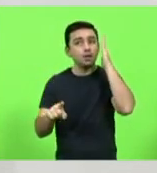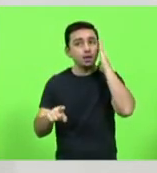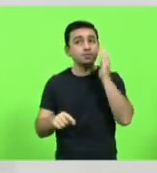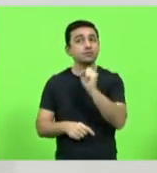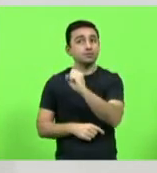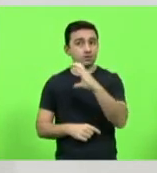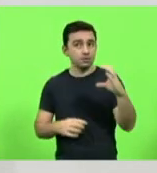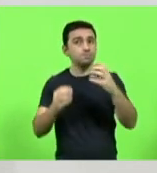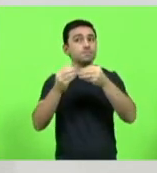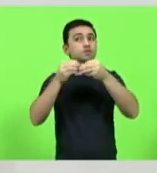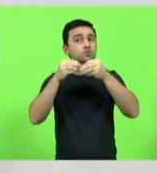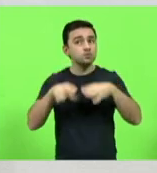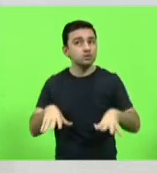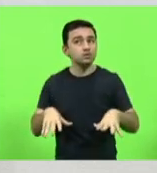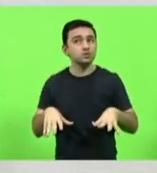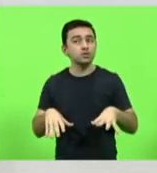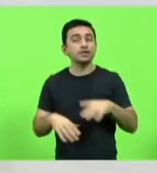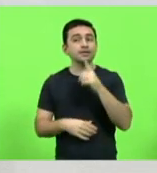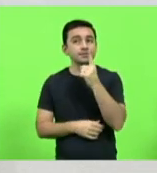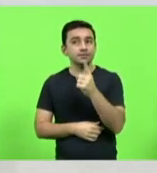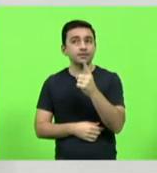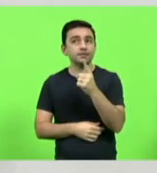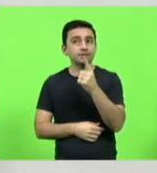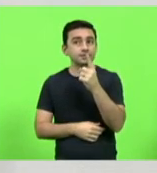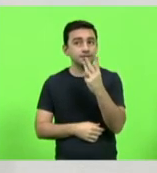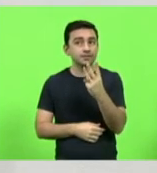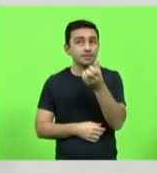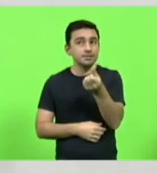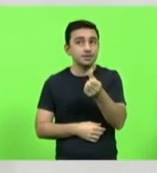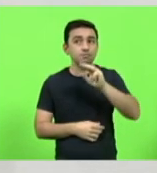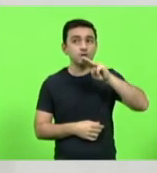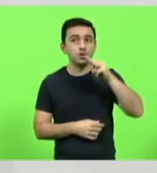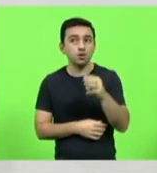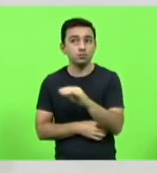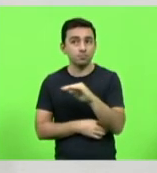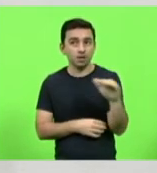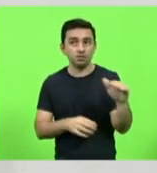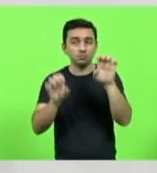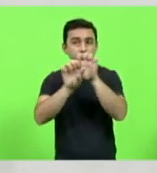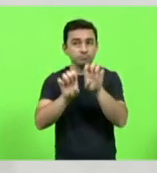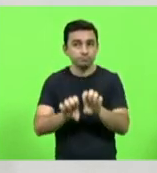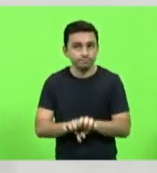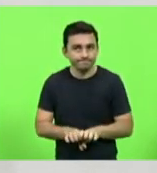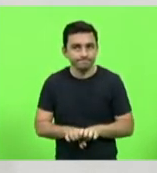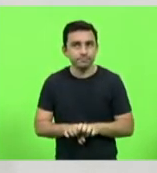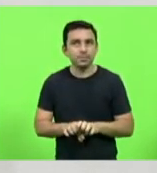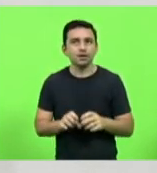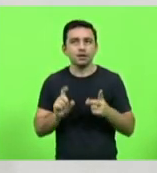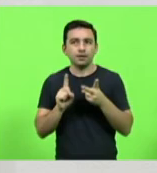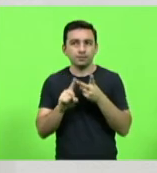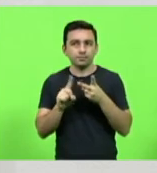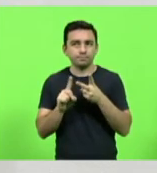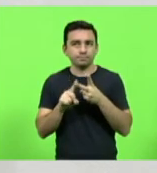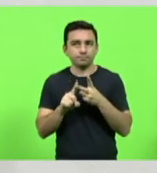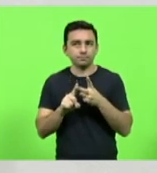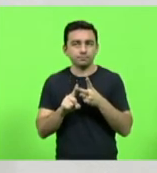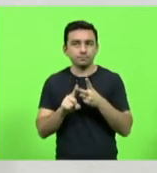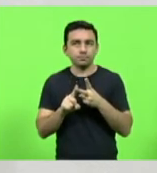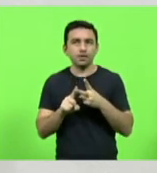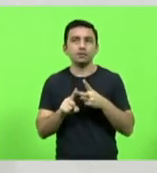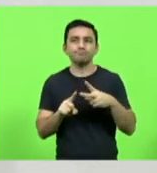prejudicada recentemente com 136 milhões e meio de reais para infraestrutura. A privatização da